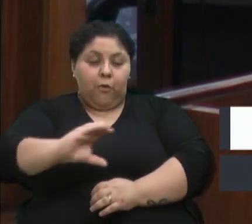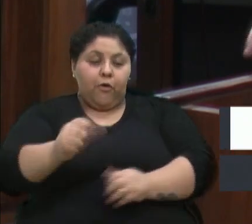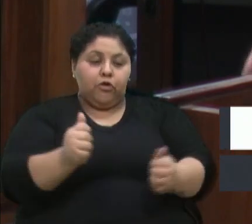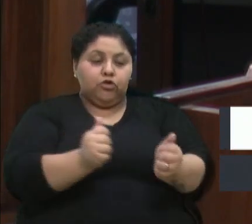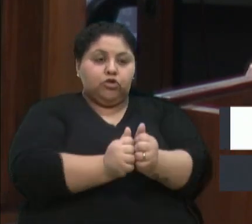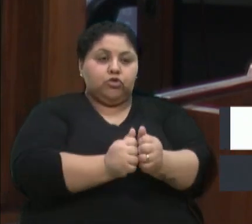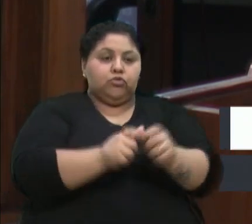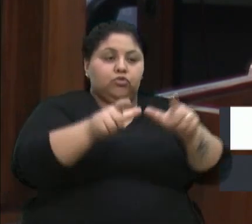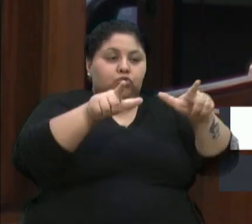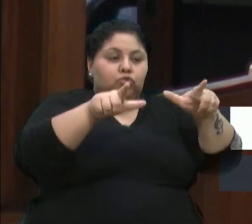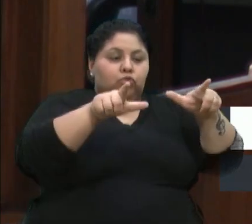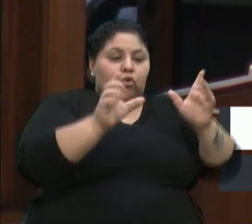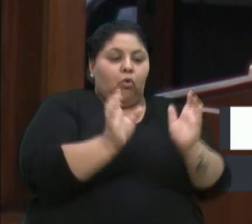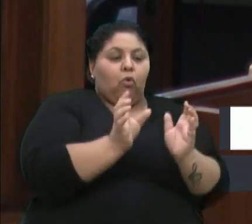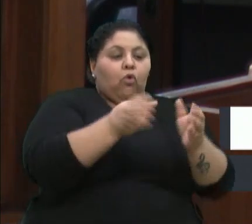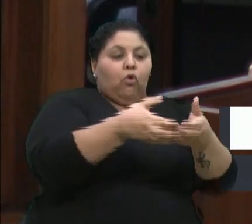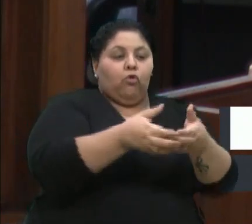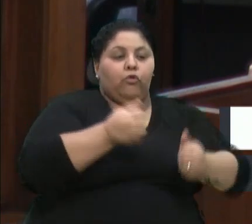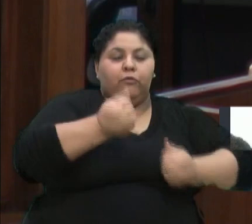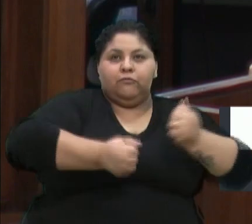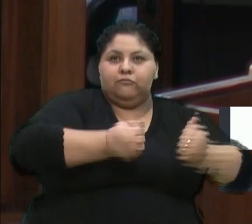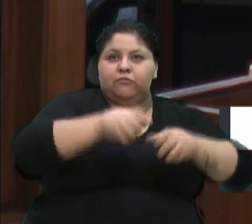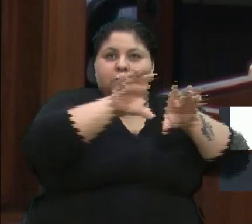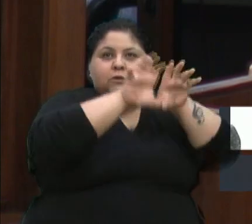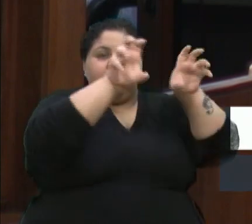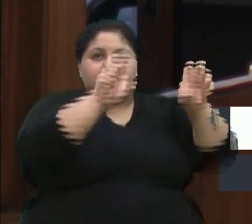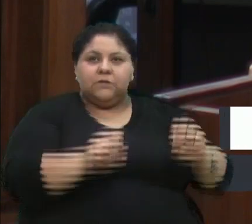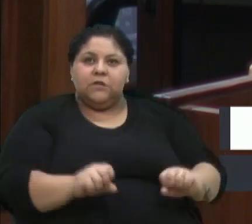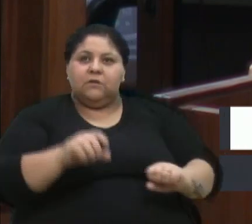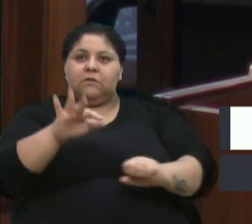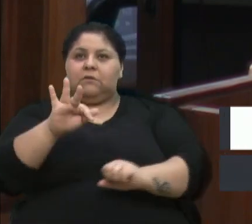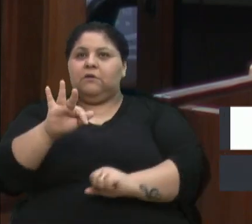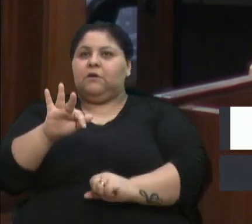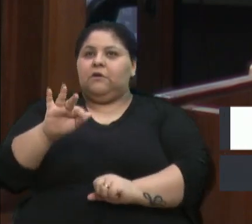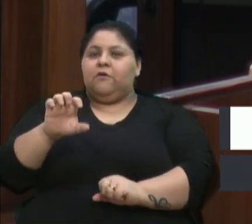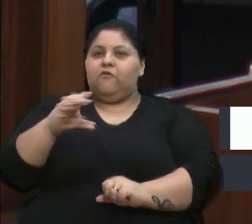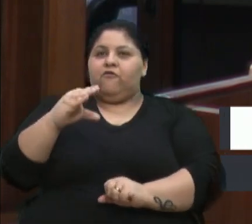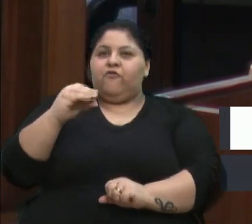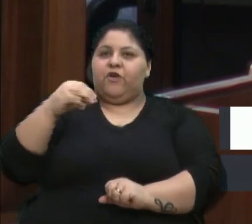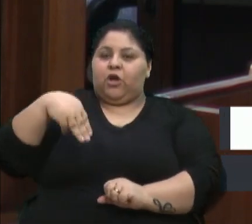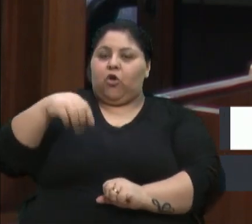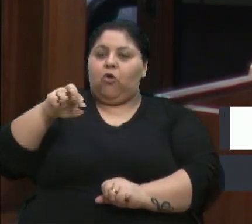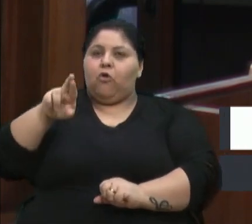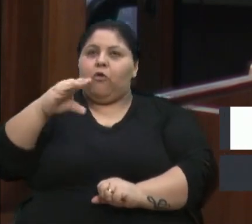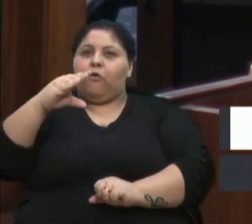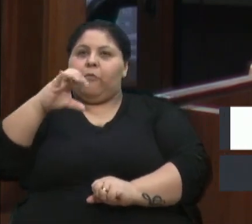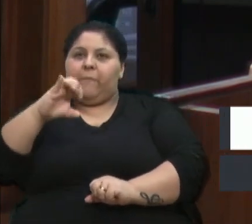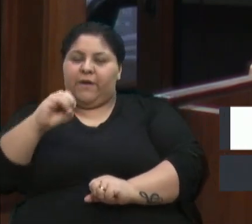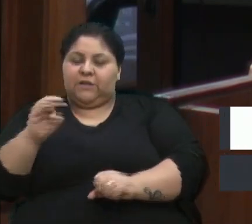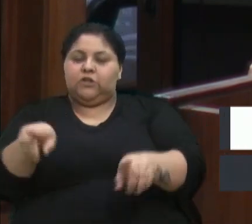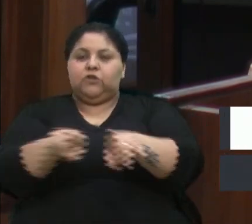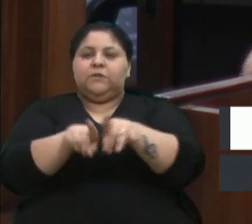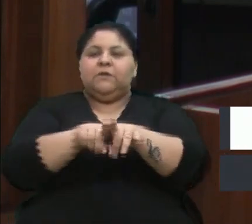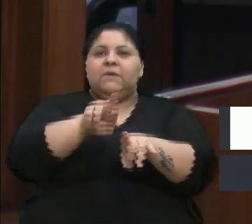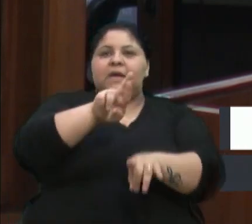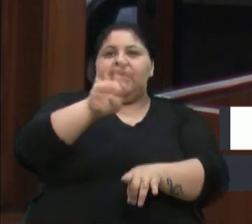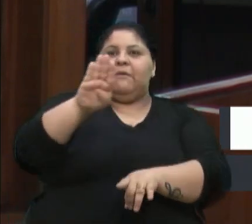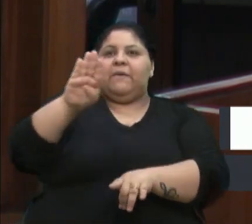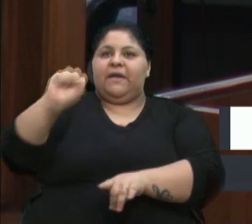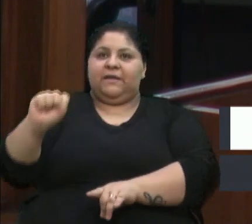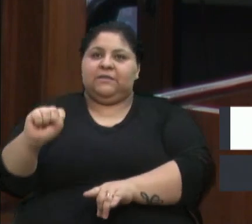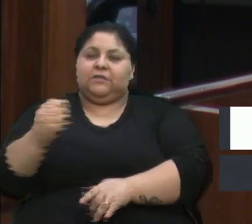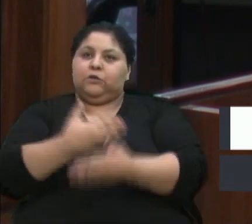de Corredores, o Sistema FEComércio, através do SESC e do SENAC, a RBS, por toda